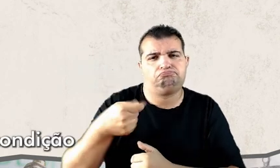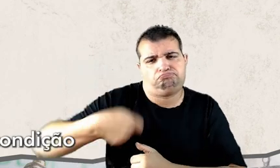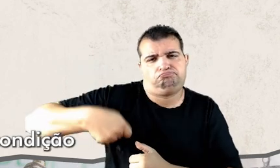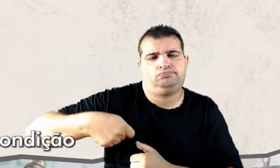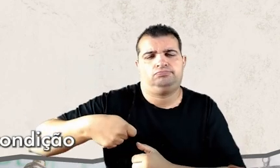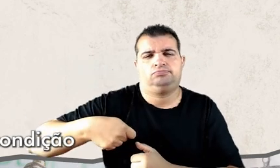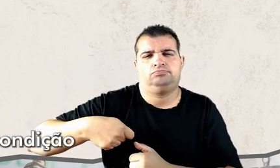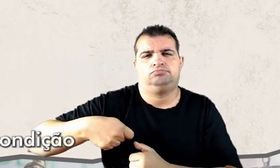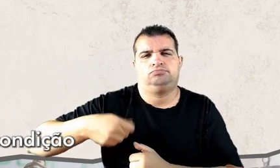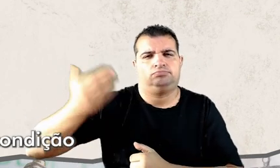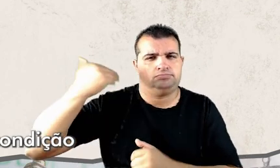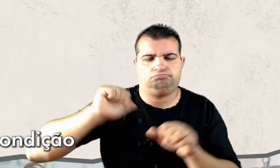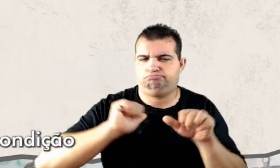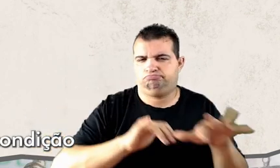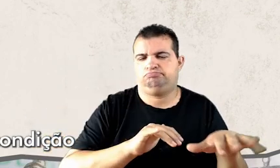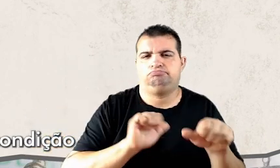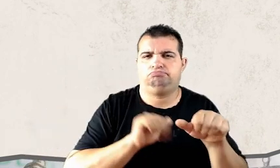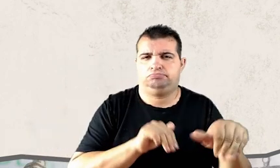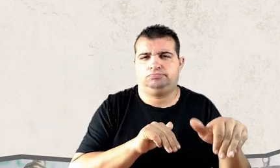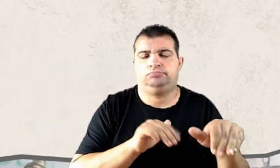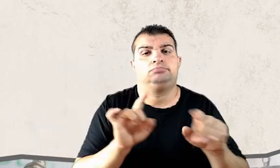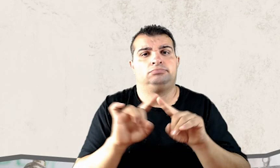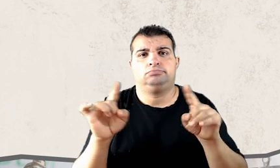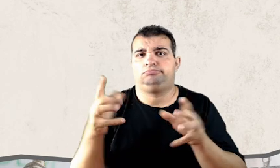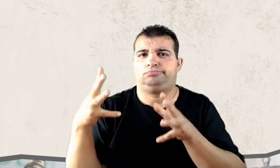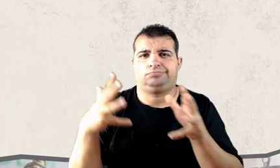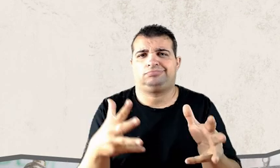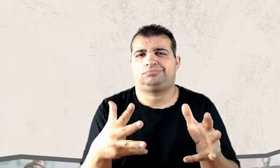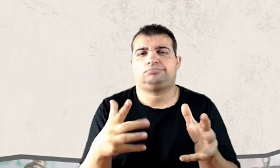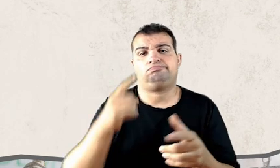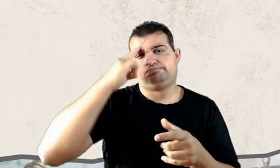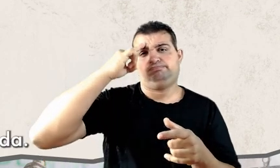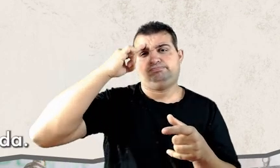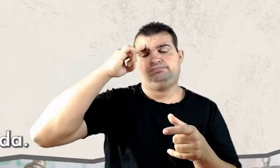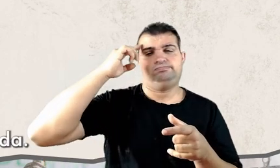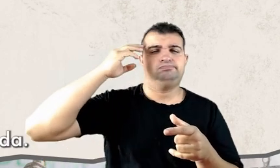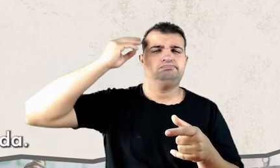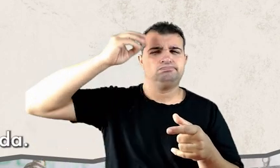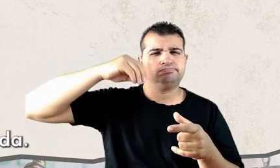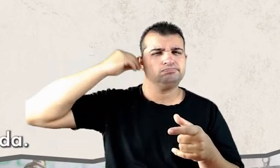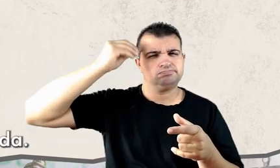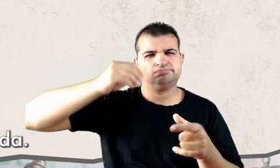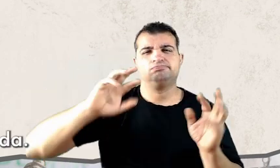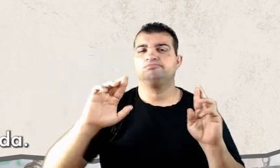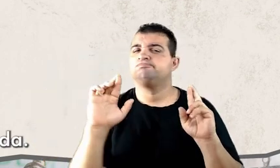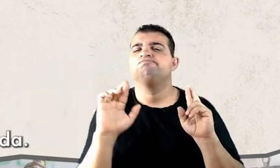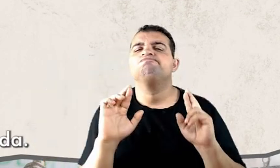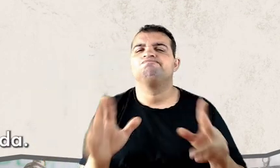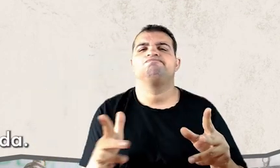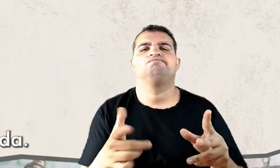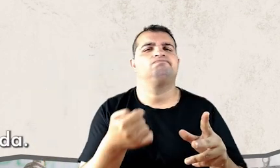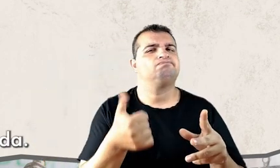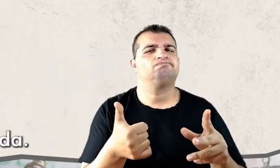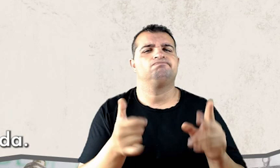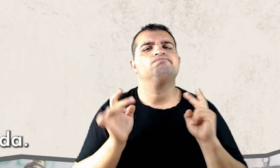por outro lado, essa própria condição nos levou a pensar uma psicologia distinta